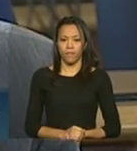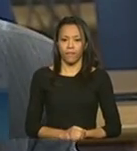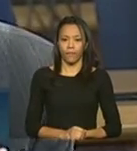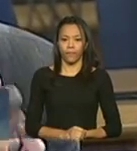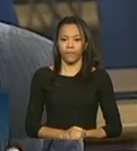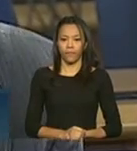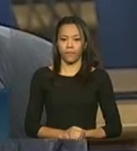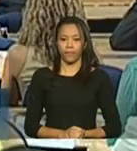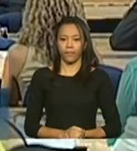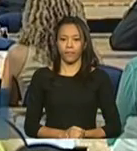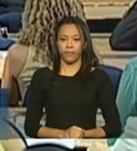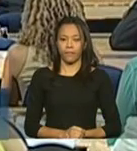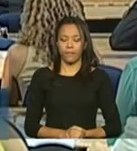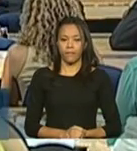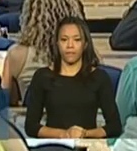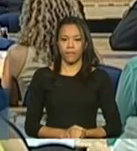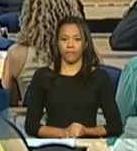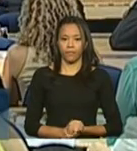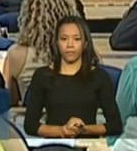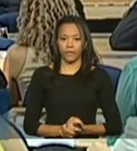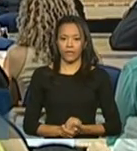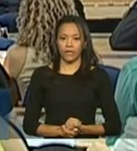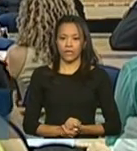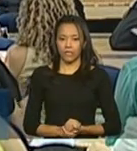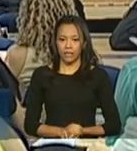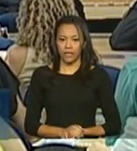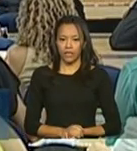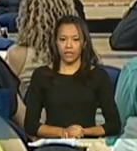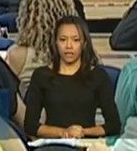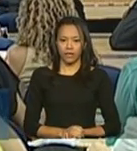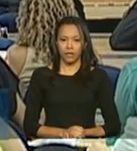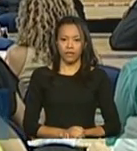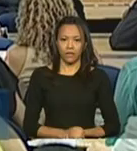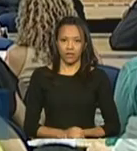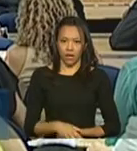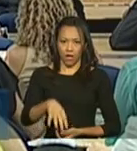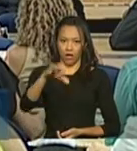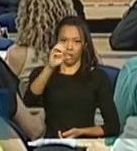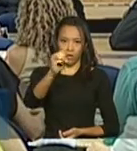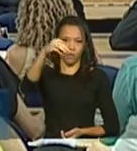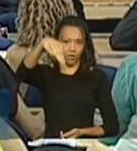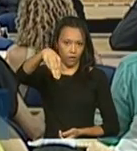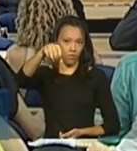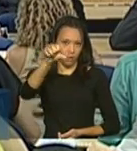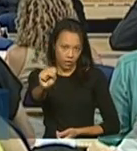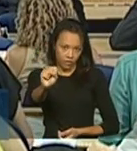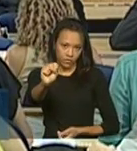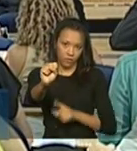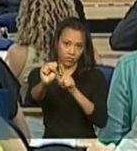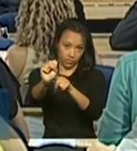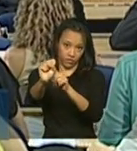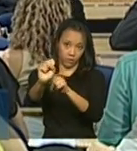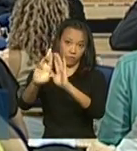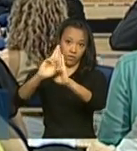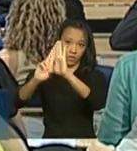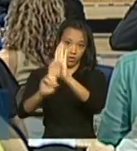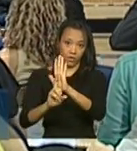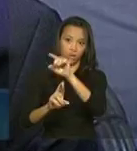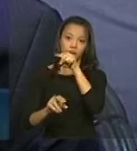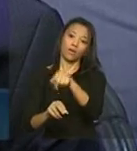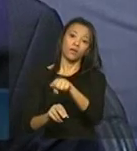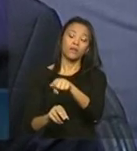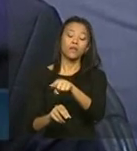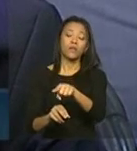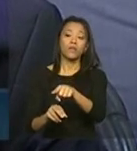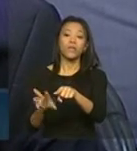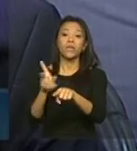pode. É uma medida da OMS. Y la palabra que usa es que